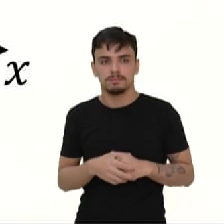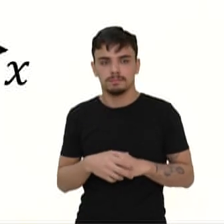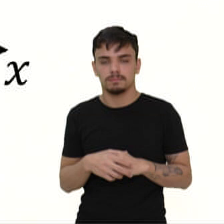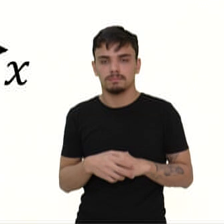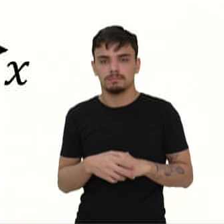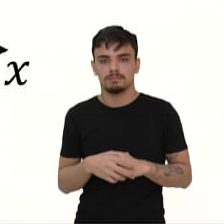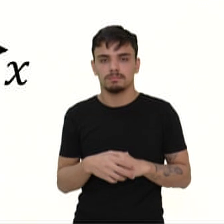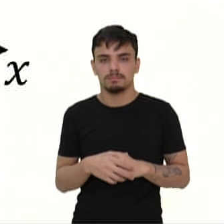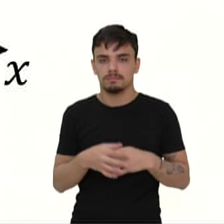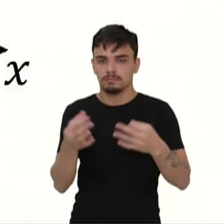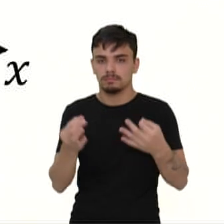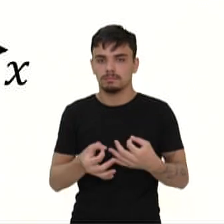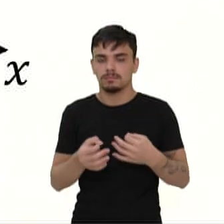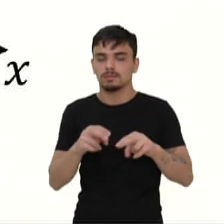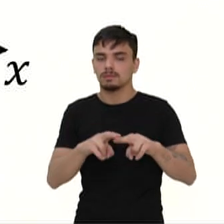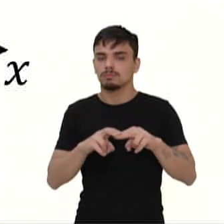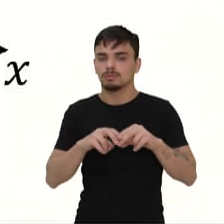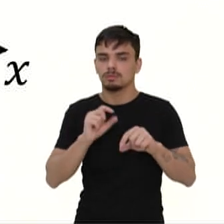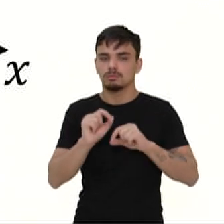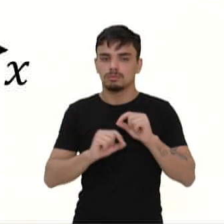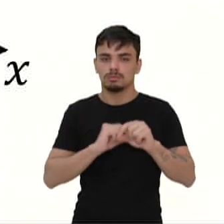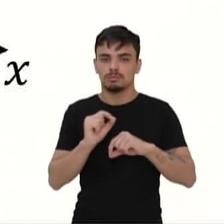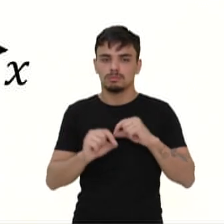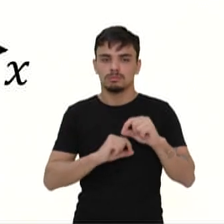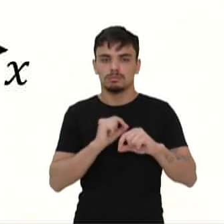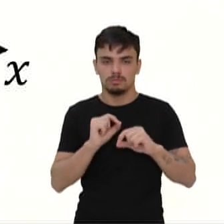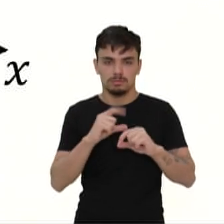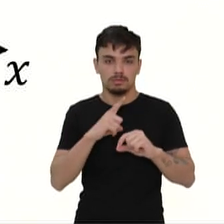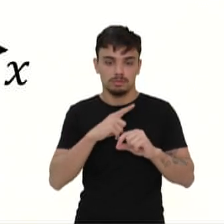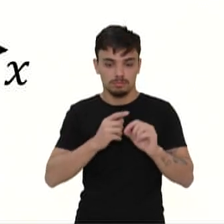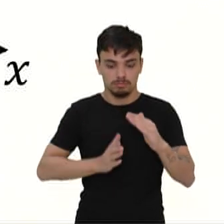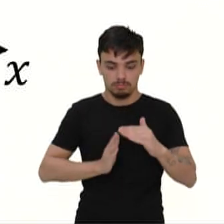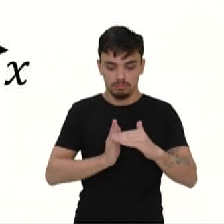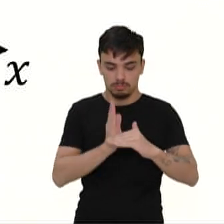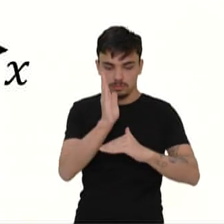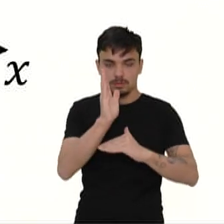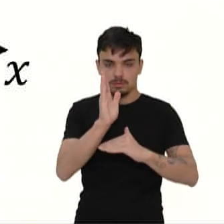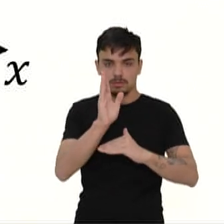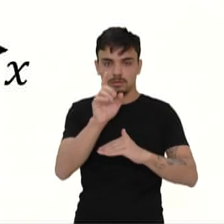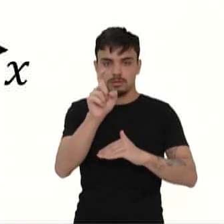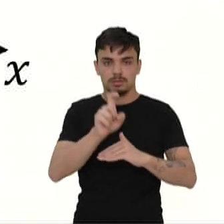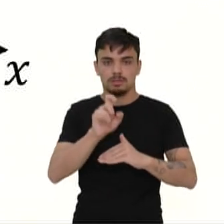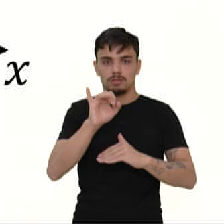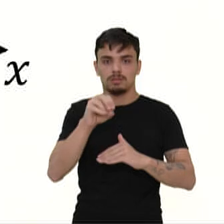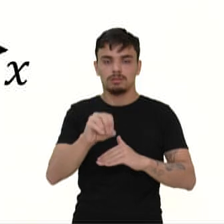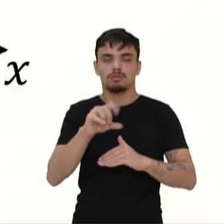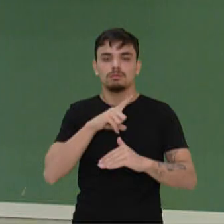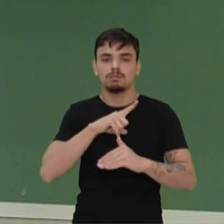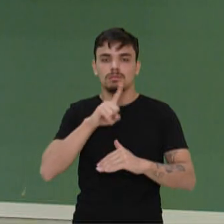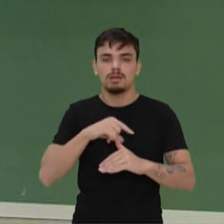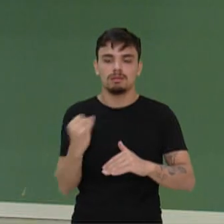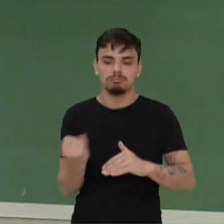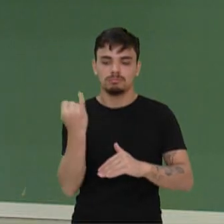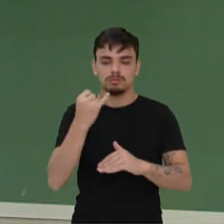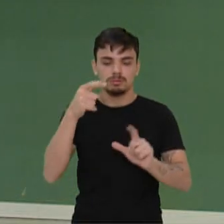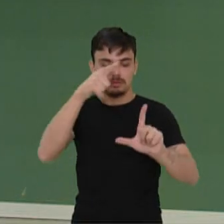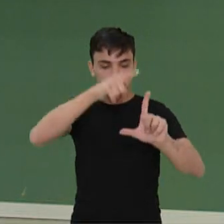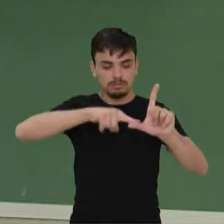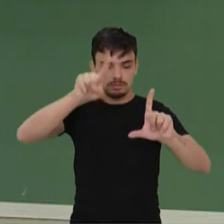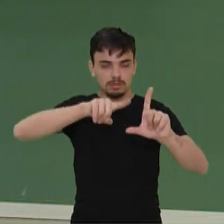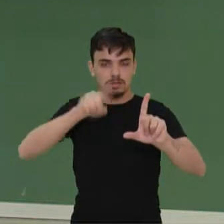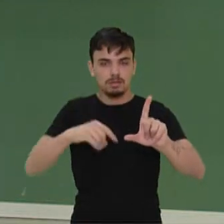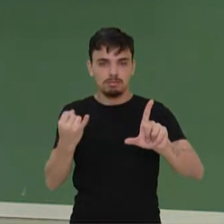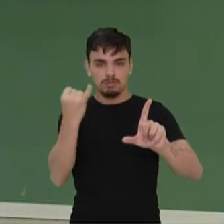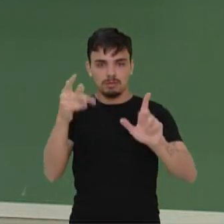Beleza? Certo? Então é por isso que nós temos esse eixo de simetria como algo importante. O x do vértice para a gente é muito importante na construção do